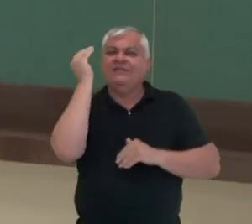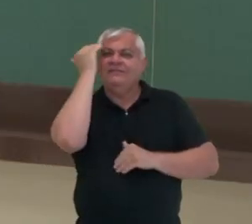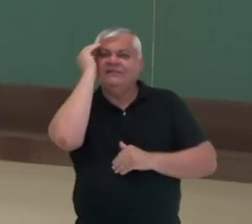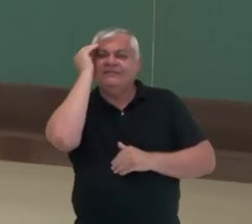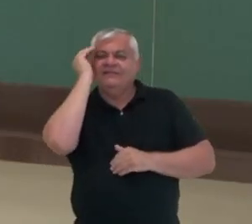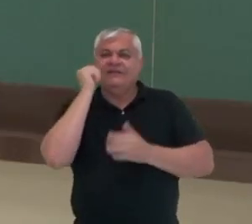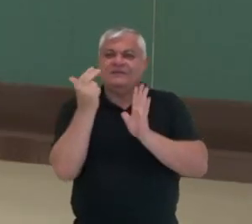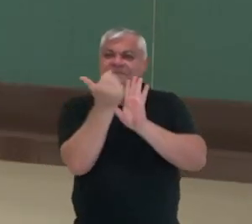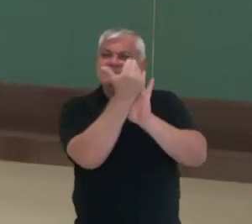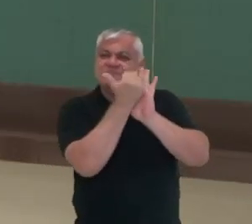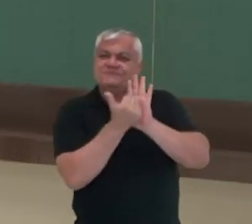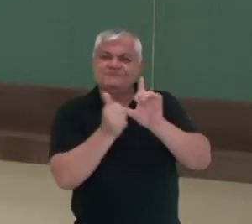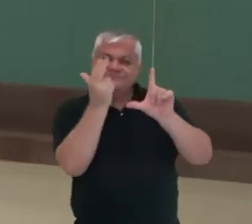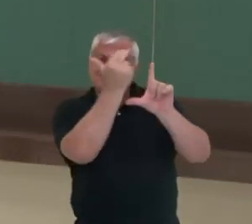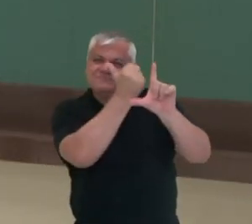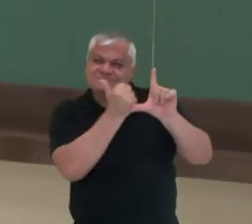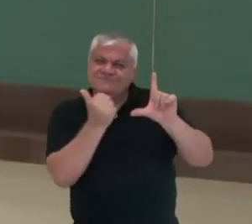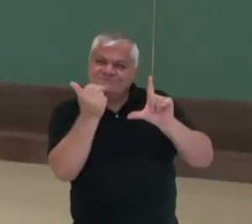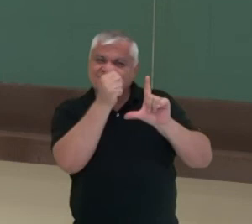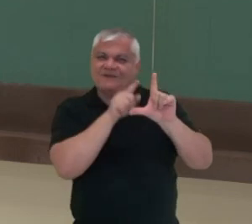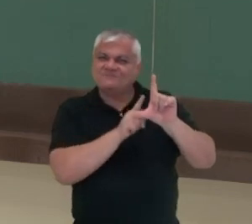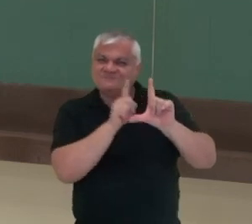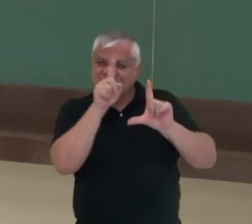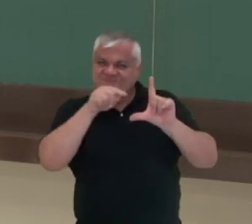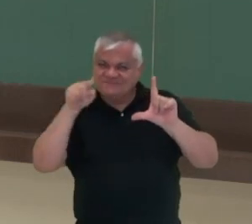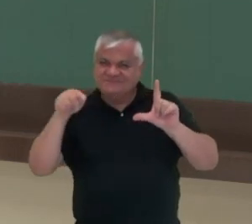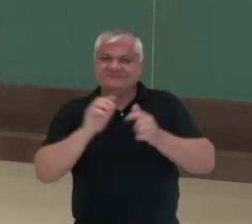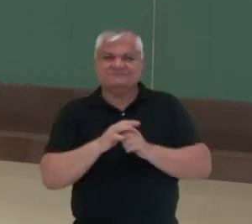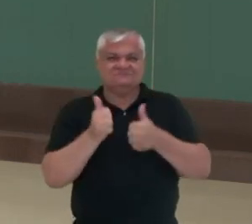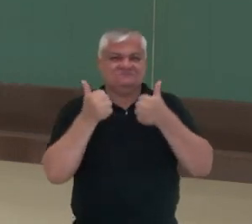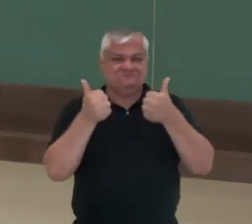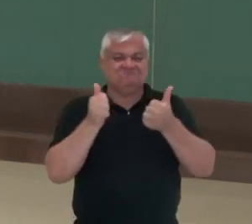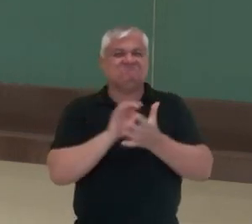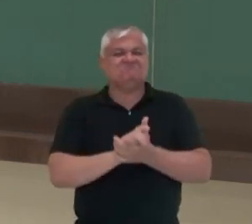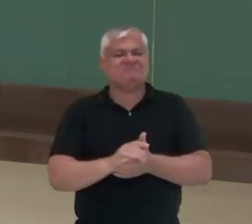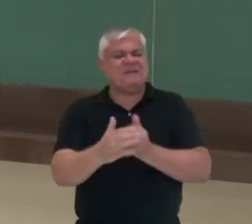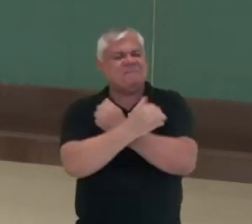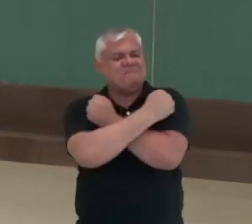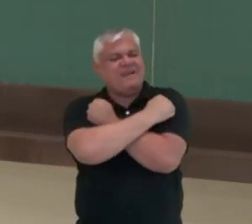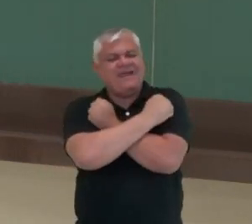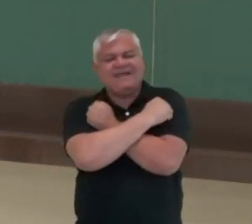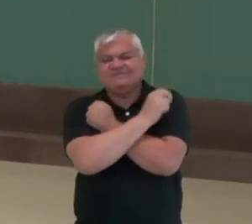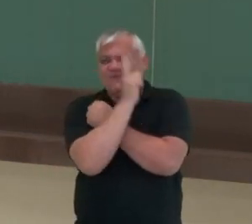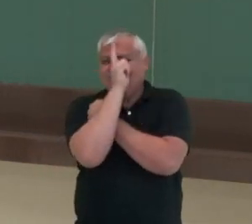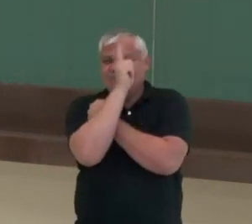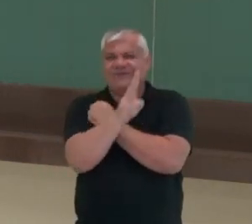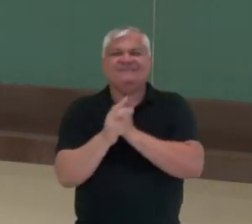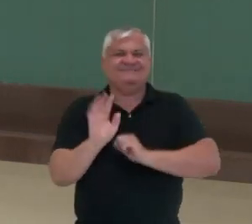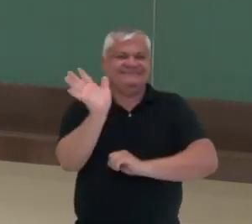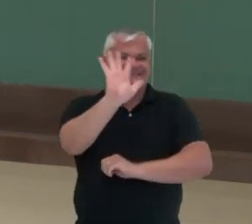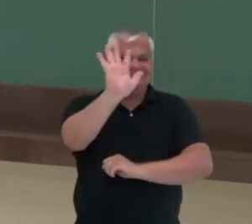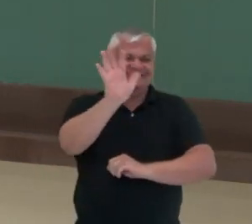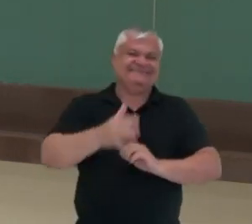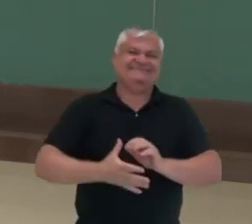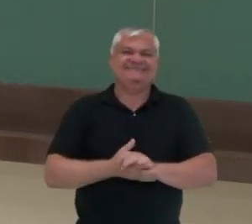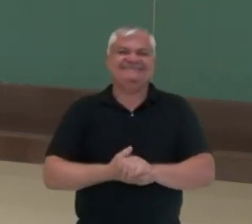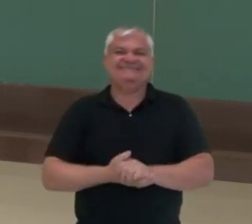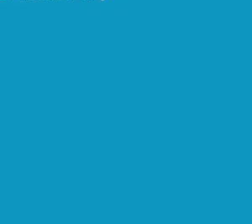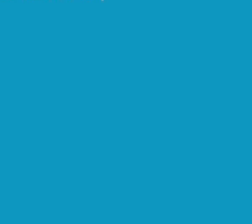construção dos gráficos de segmentos, tá bom? Então tá joia, né? Então a professora deixa aquele abraço bem forte, ó, até mais!